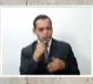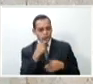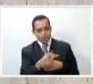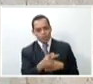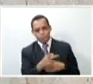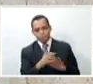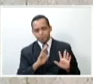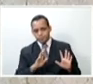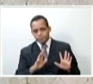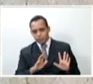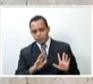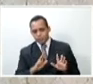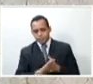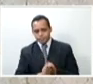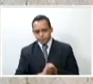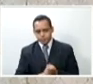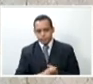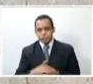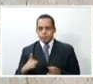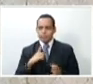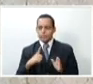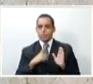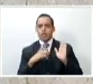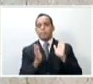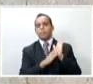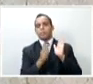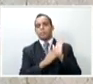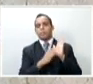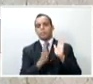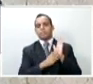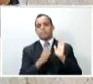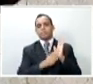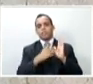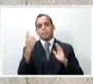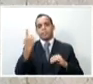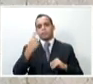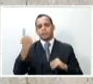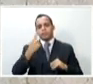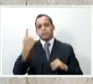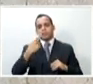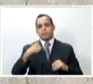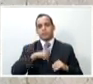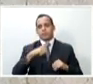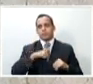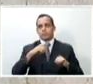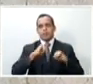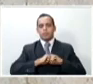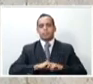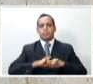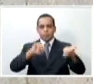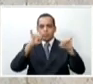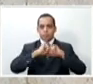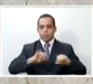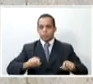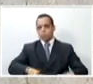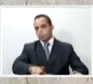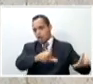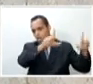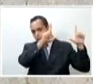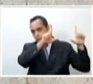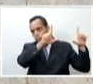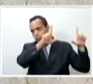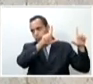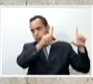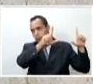queria trazer algumas propostas. Em primeiro lugar, é uma campanha que está inclusive no nosso telão aqui, feito